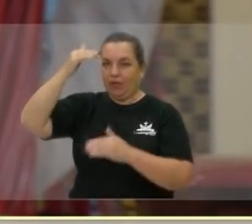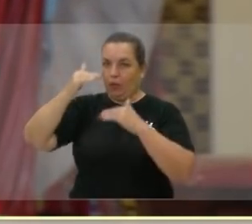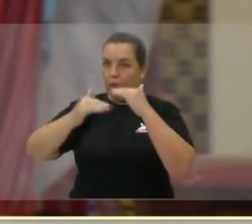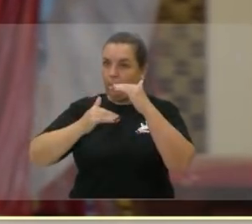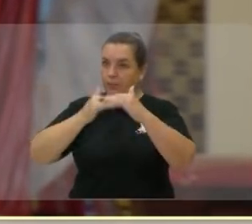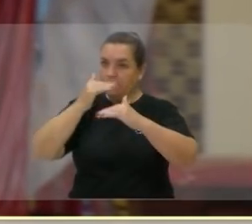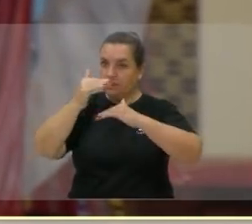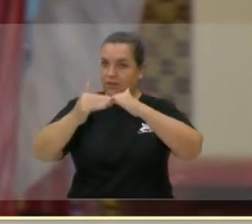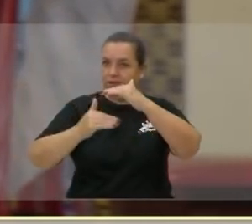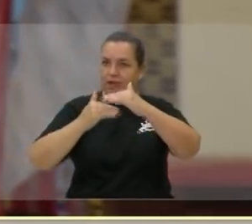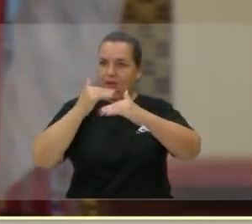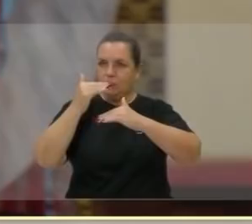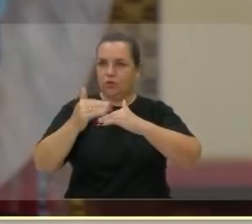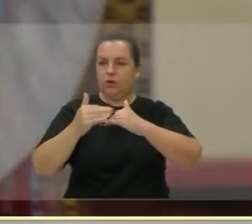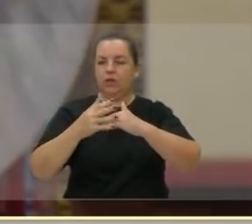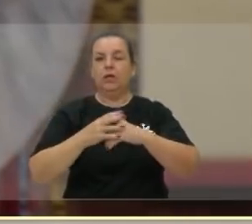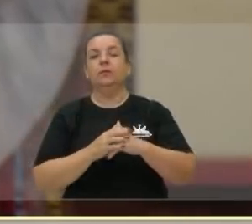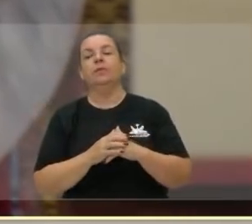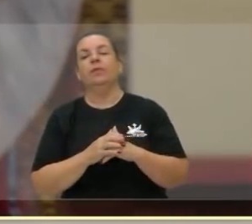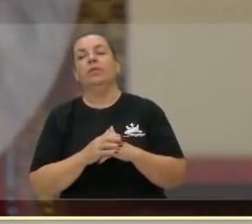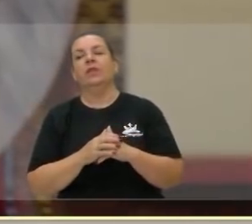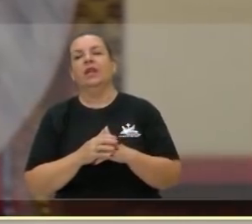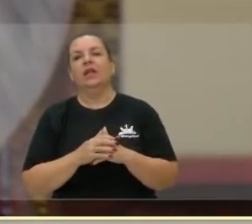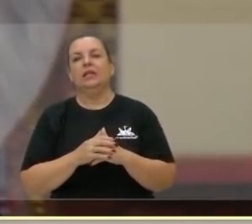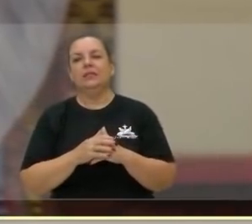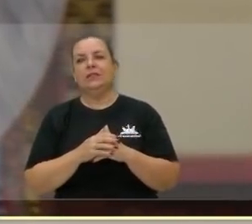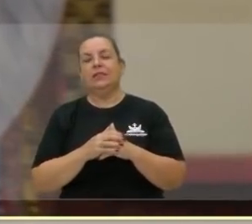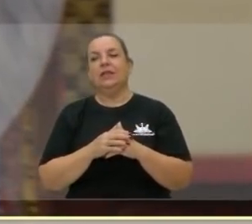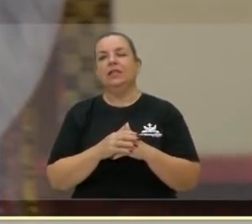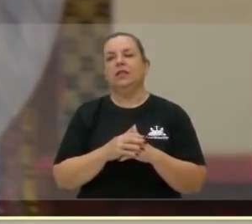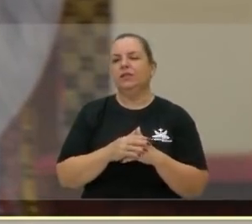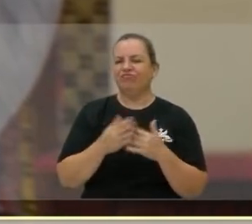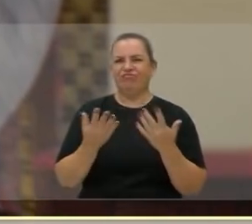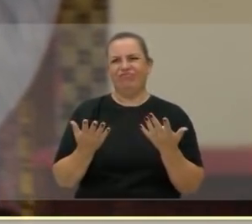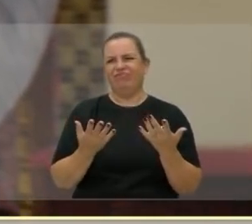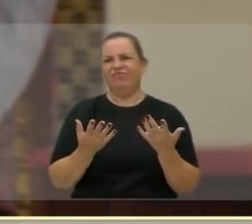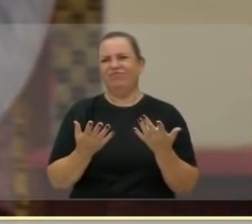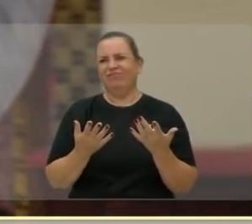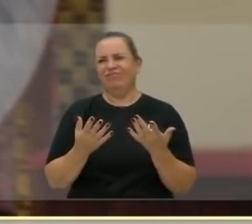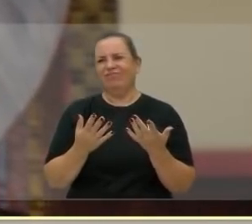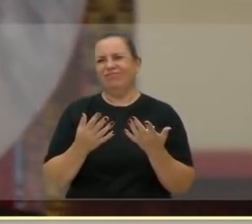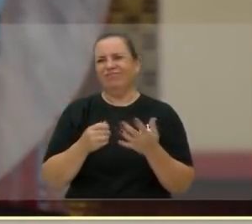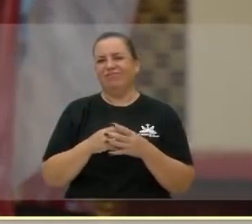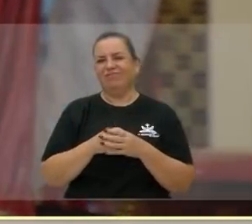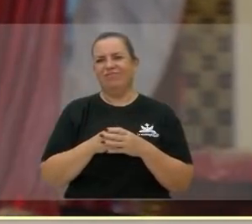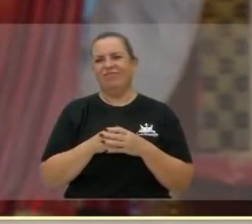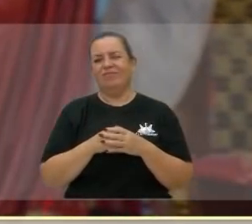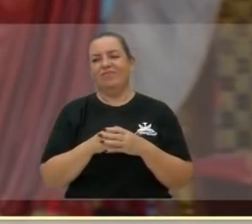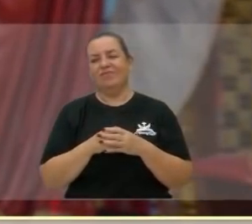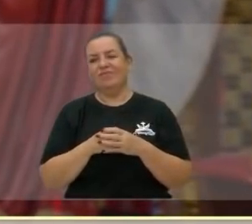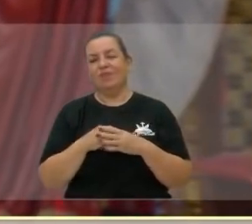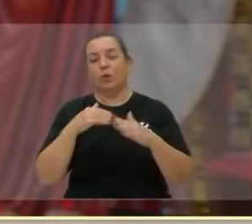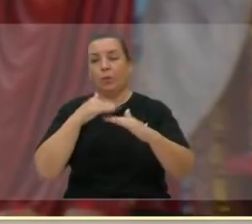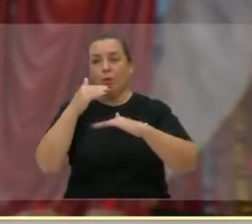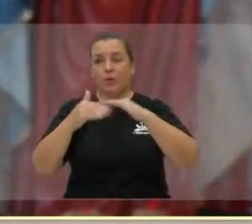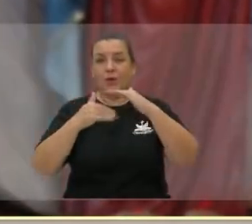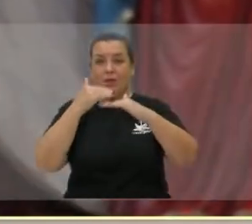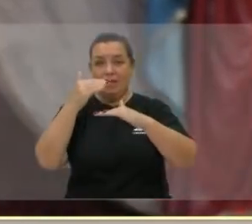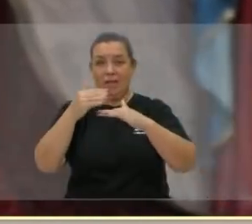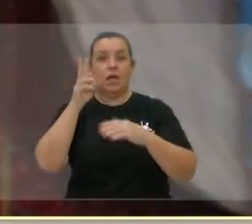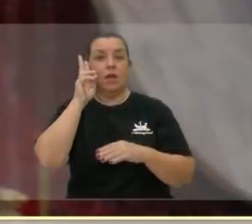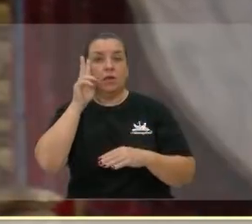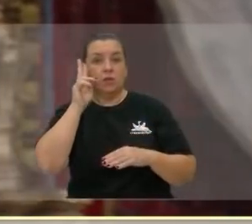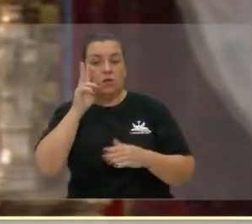da economia da salvação, economia é o termo teológico, no processo da história